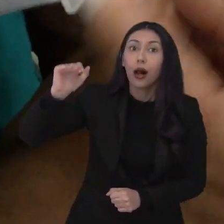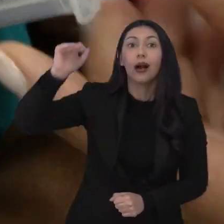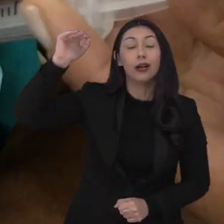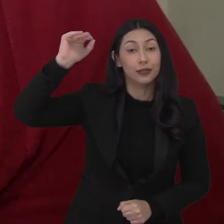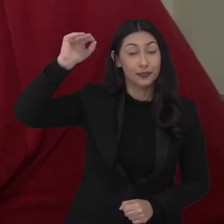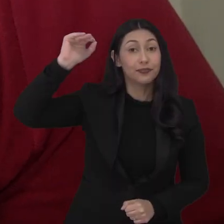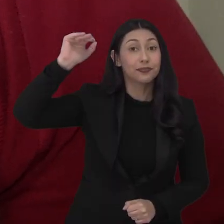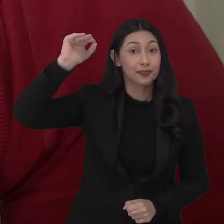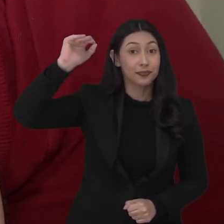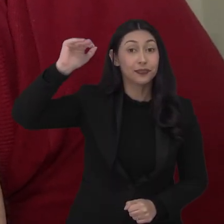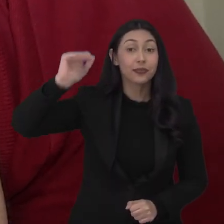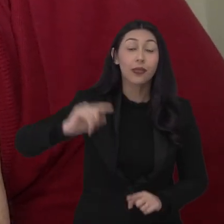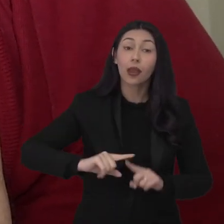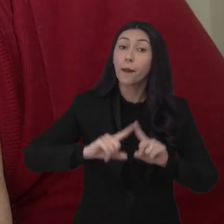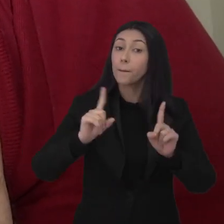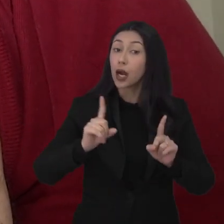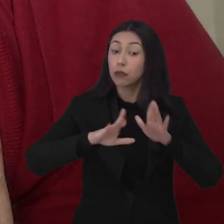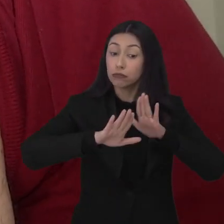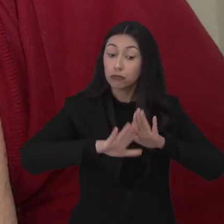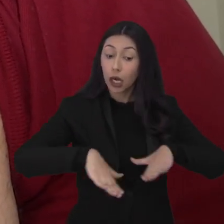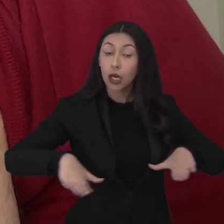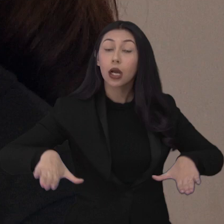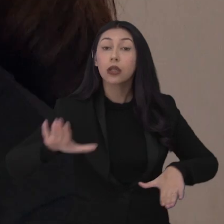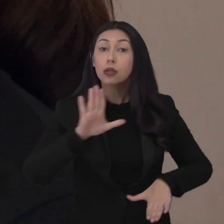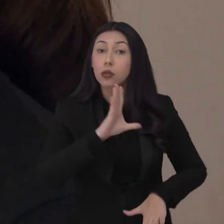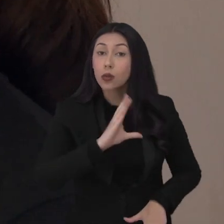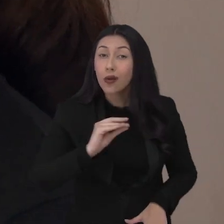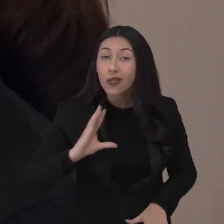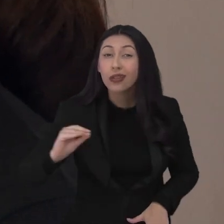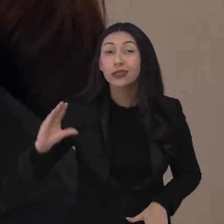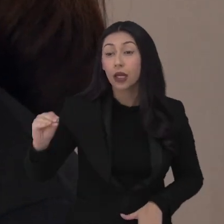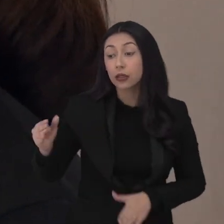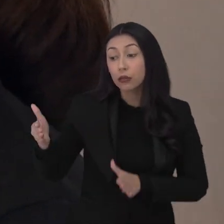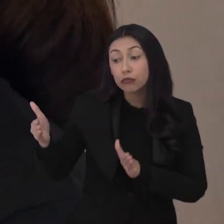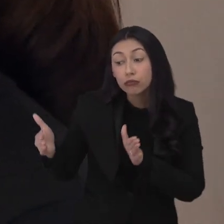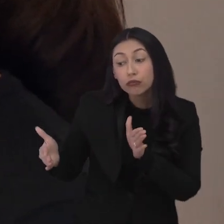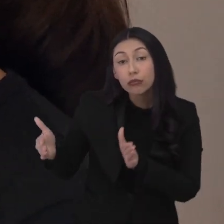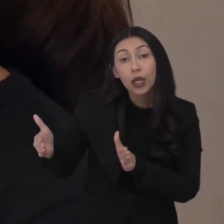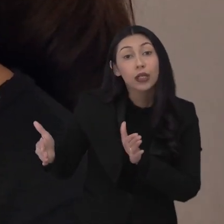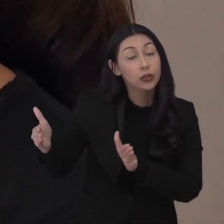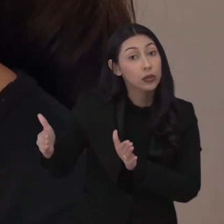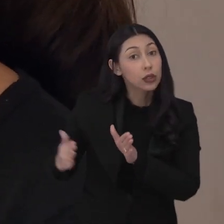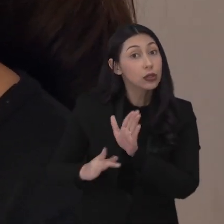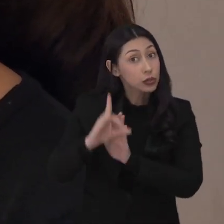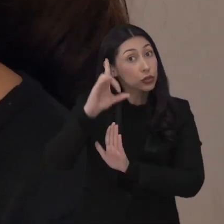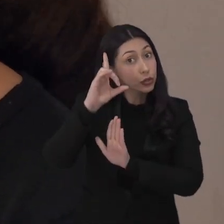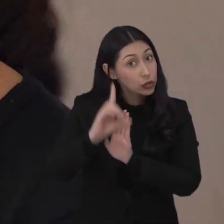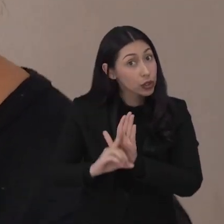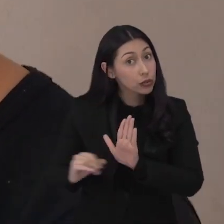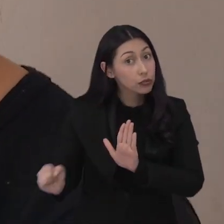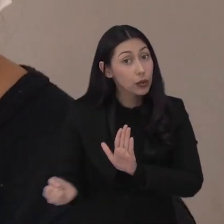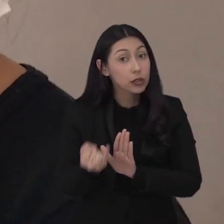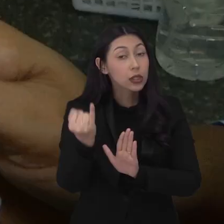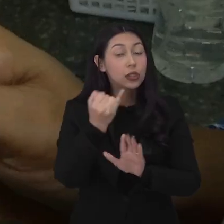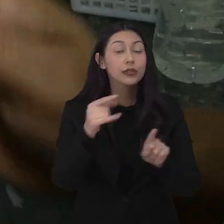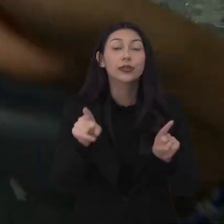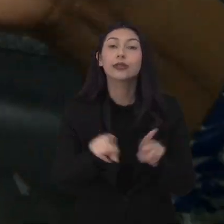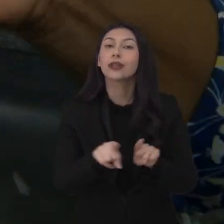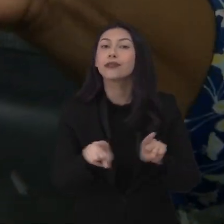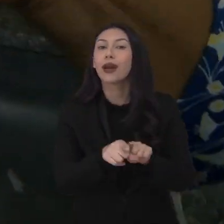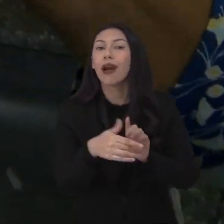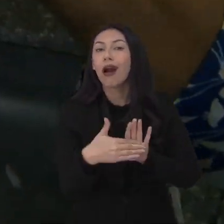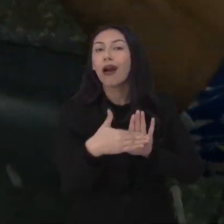anos de vida e segue até a fase adulta mas para as crianas e adolescentes essa etapa além de ser um direito